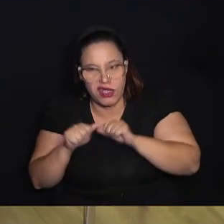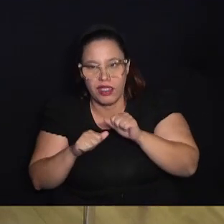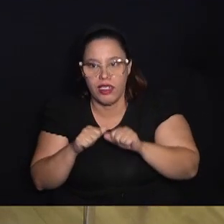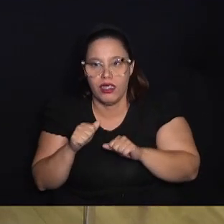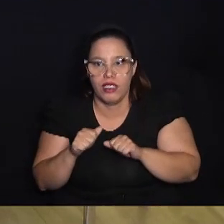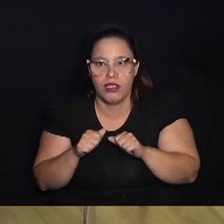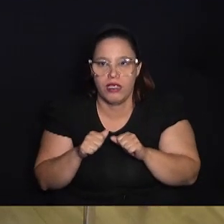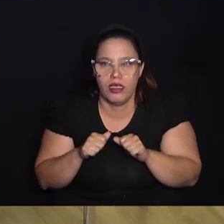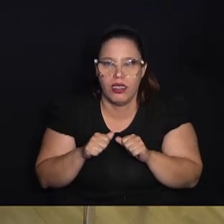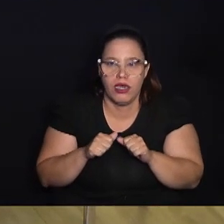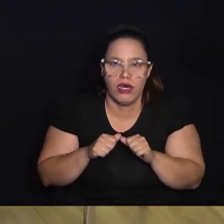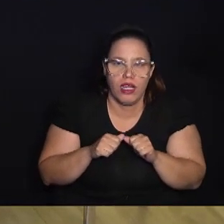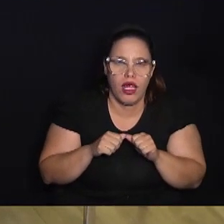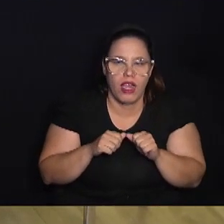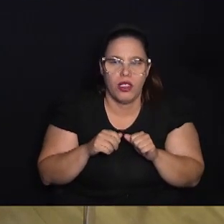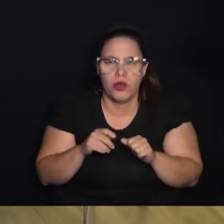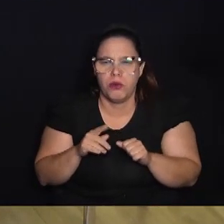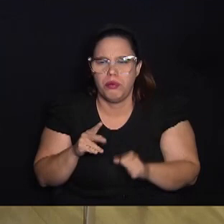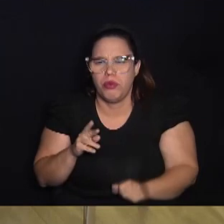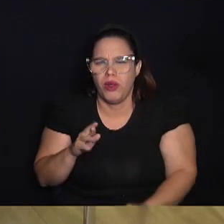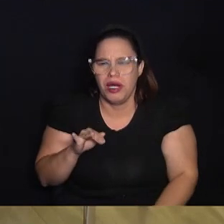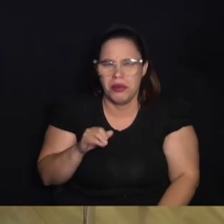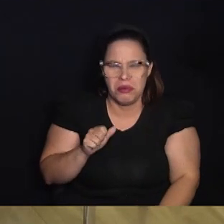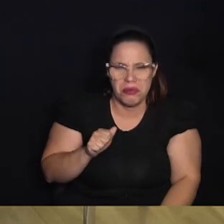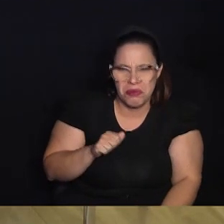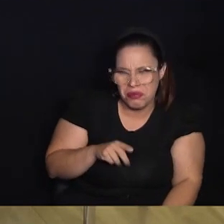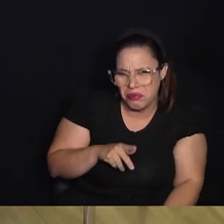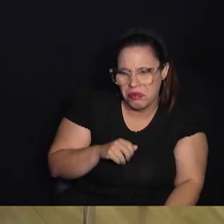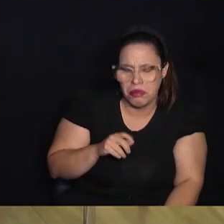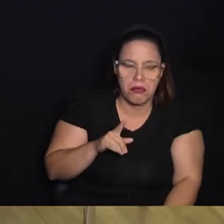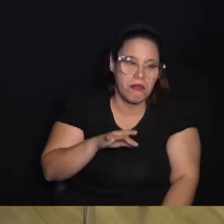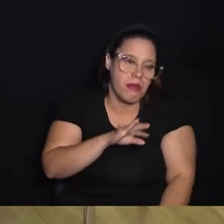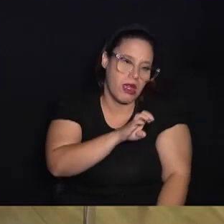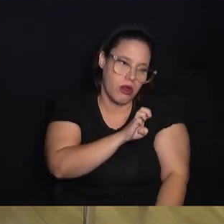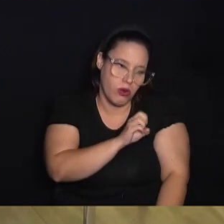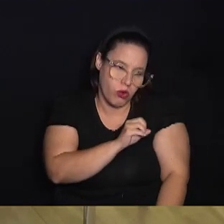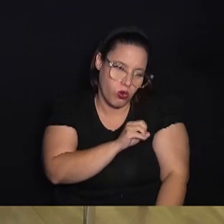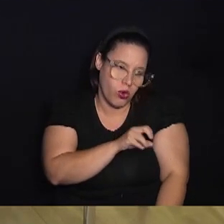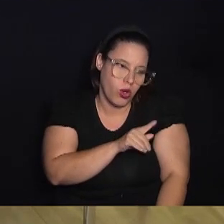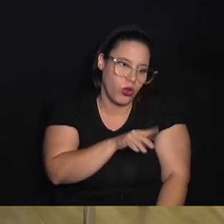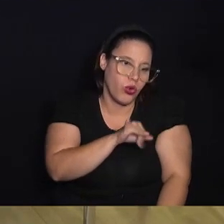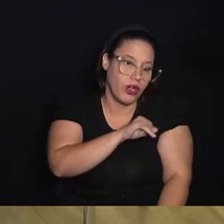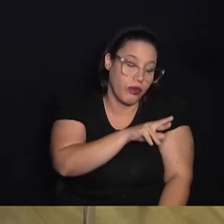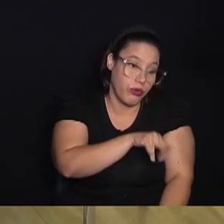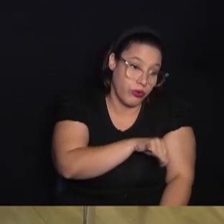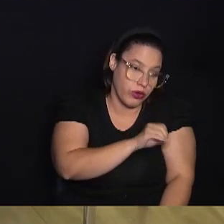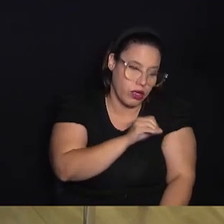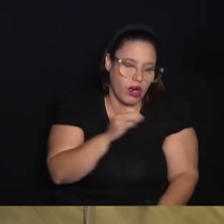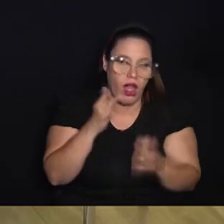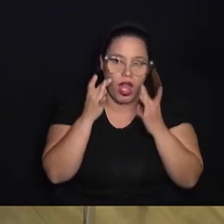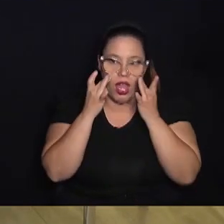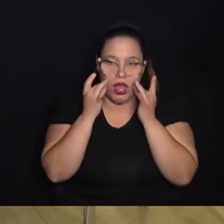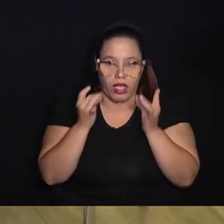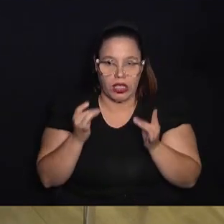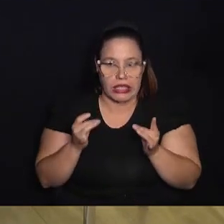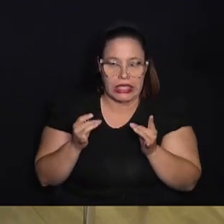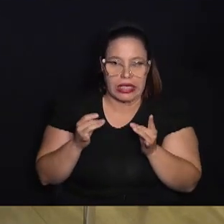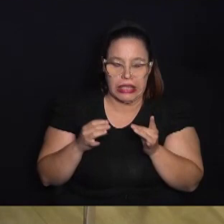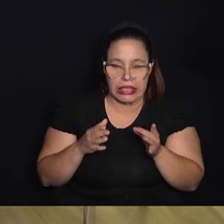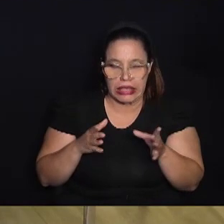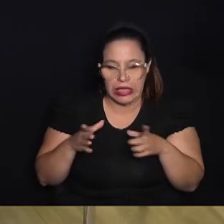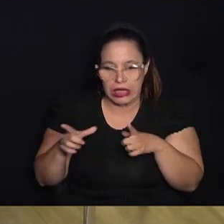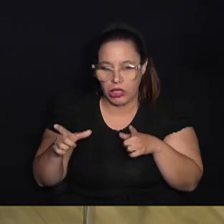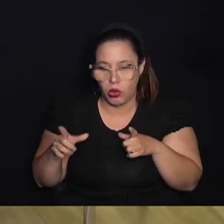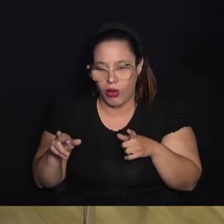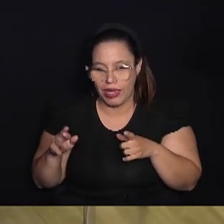tornar um lugar de Boemia né A aí que virou o beco do inferno né Então essa é uma coisa que me chama Mita atenção nesse quadrilátero